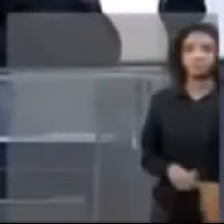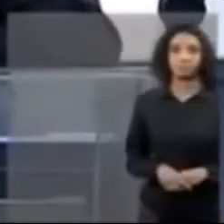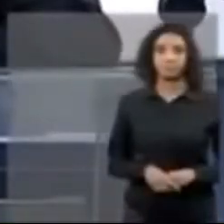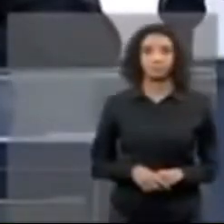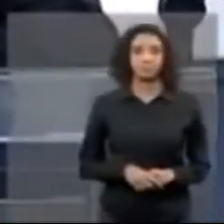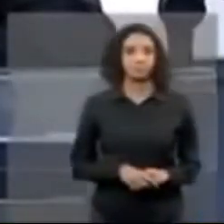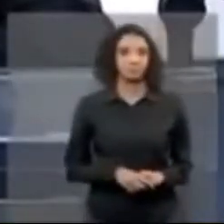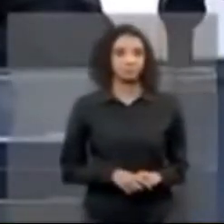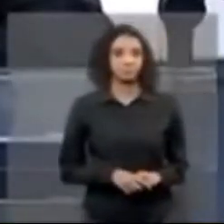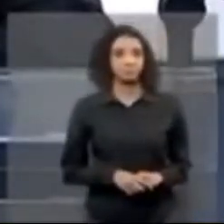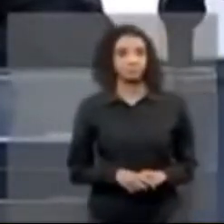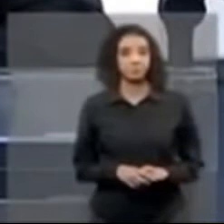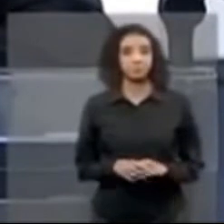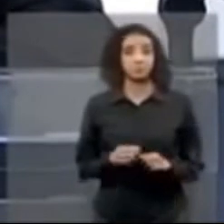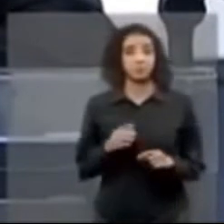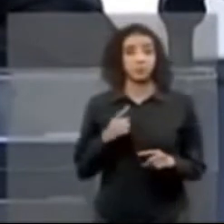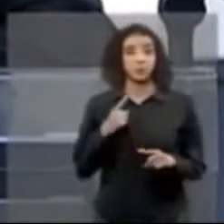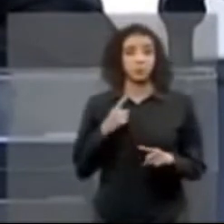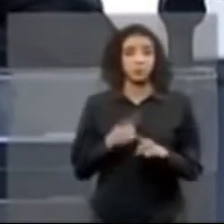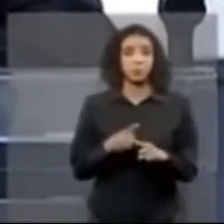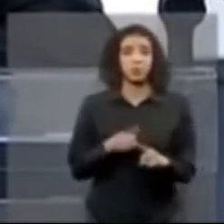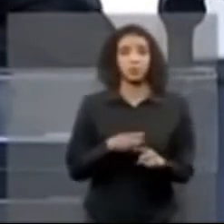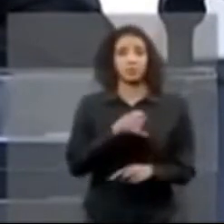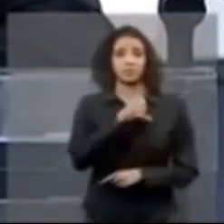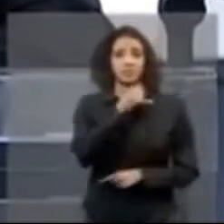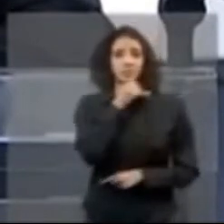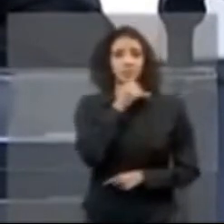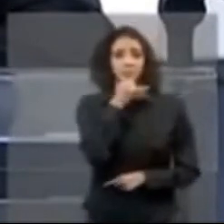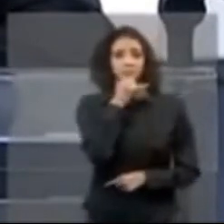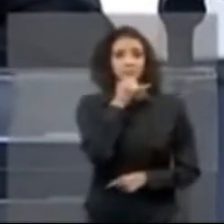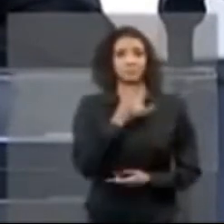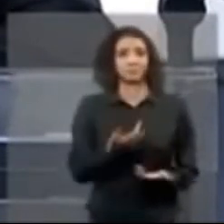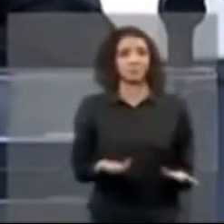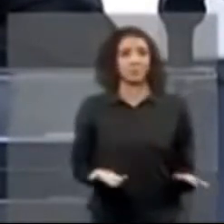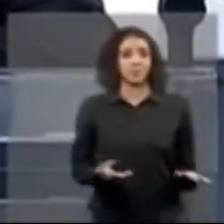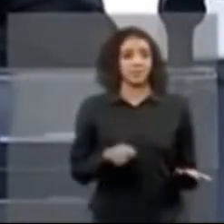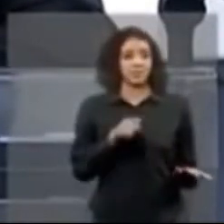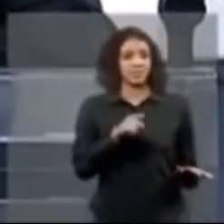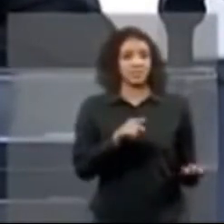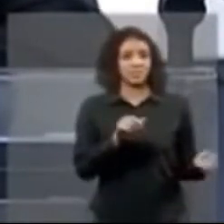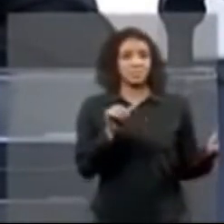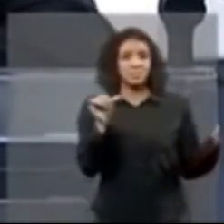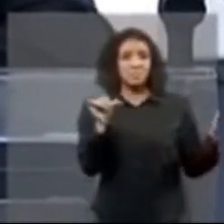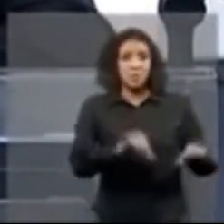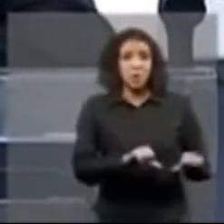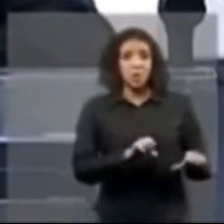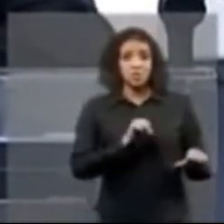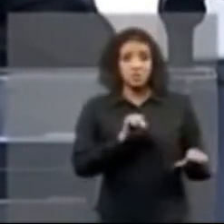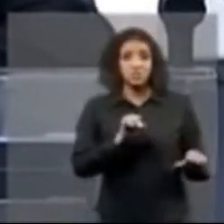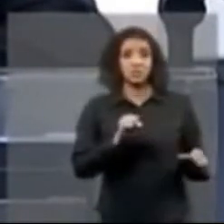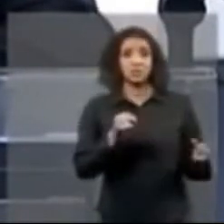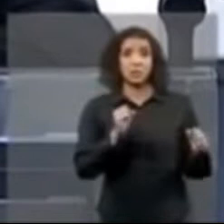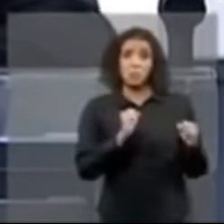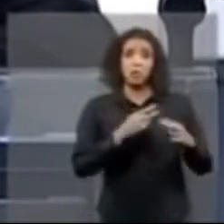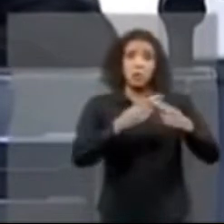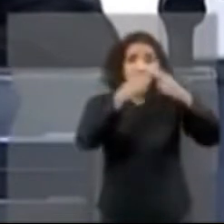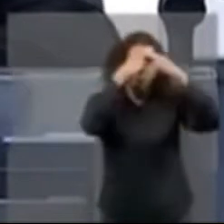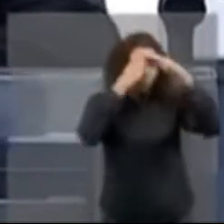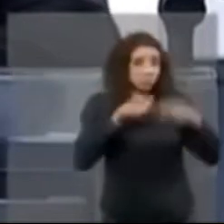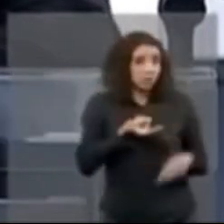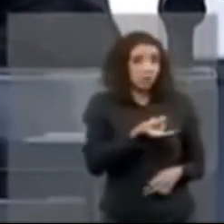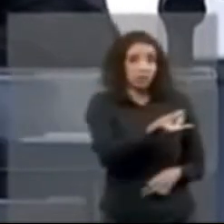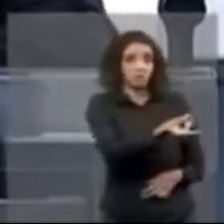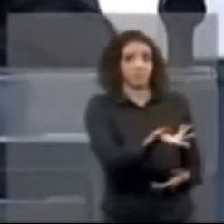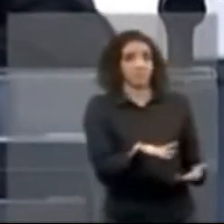Porque é muito pior dar um trauma a mais a esse drama pelo resto de suas vidas. É uma pena